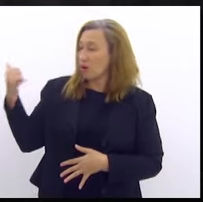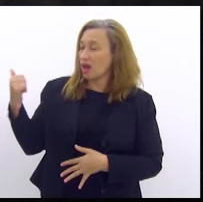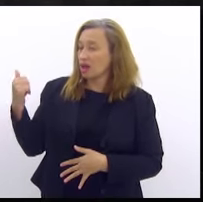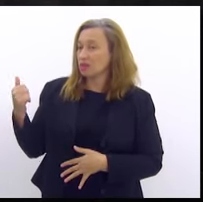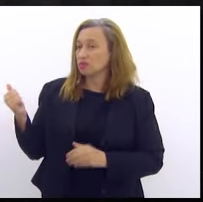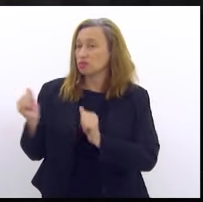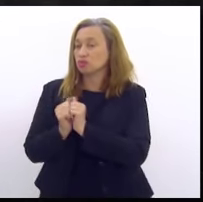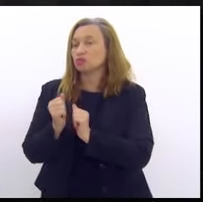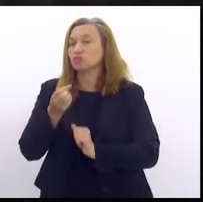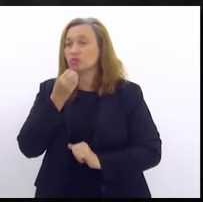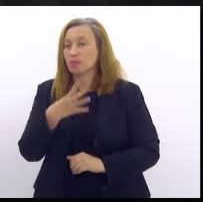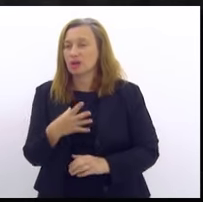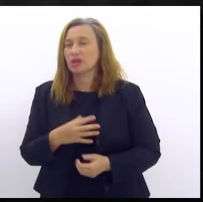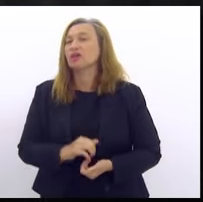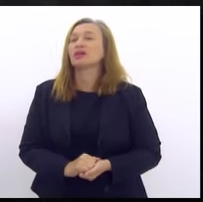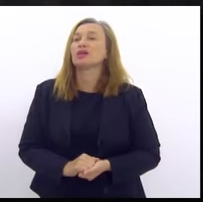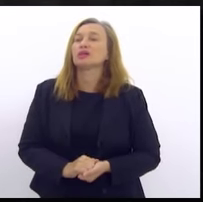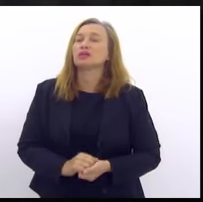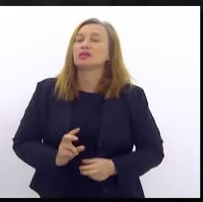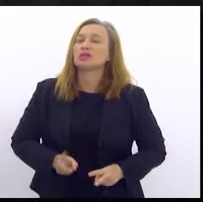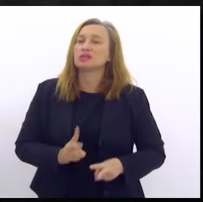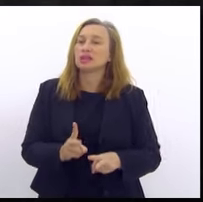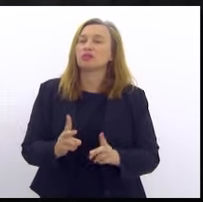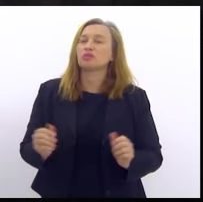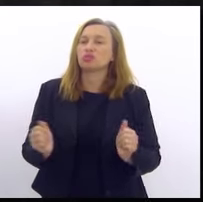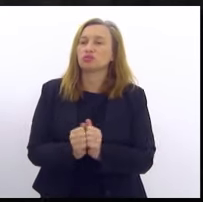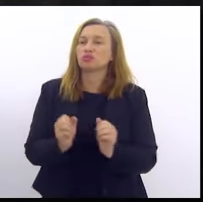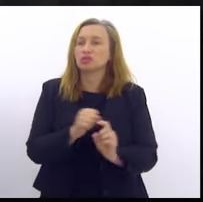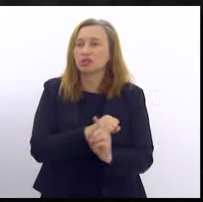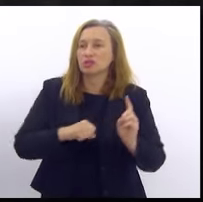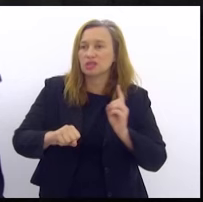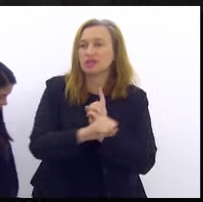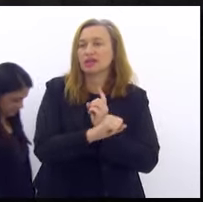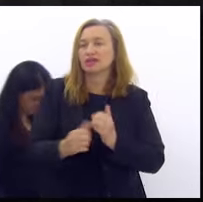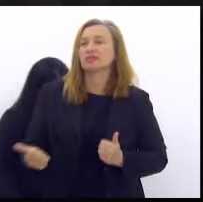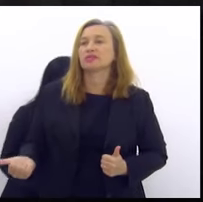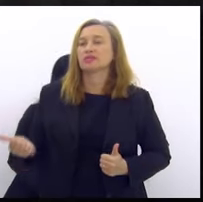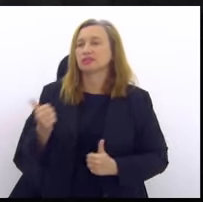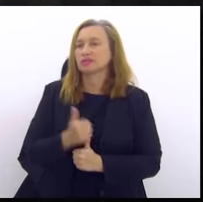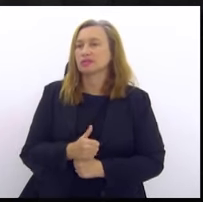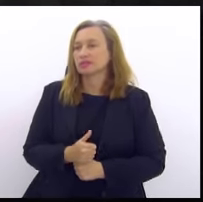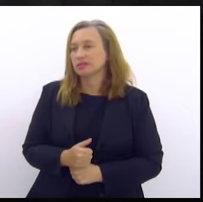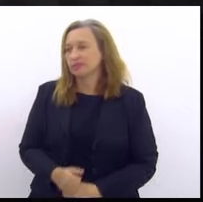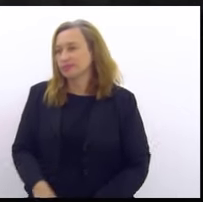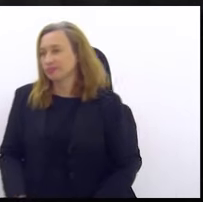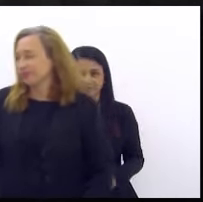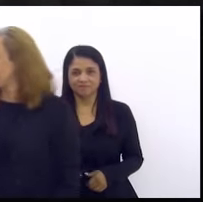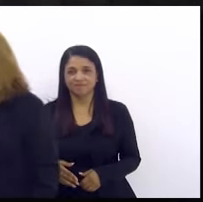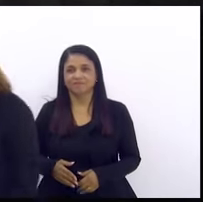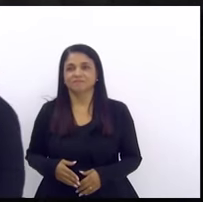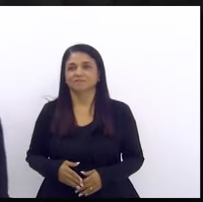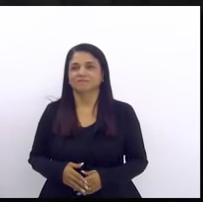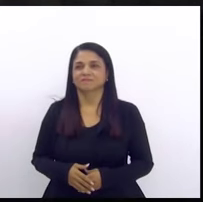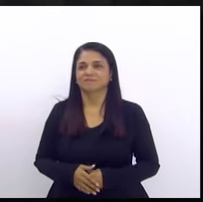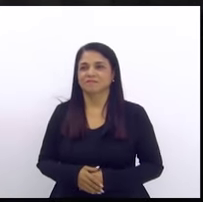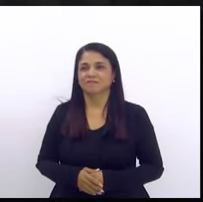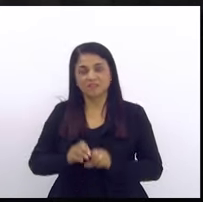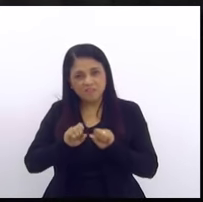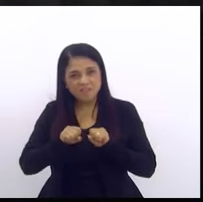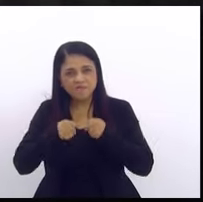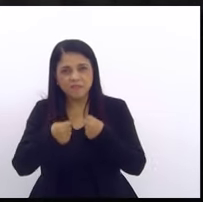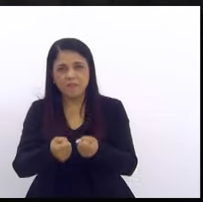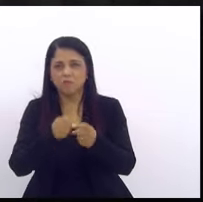bem e lado sempre é o lado da sociedade. E sempre vou estar aqui defendendo a